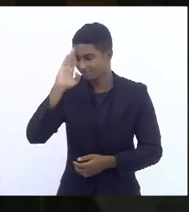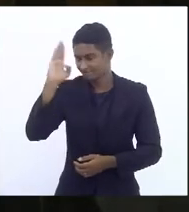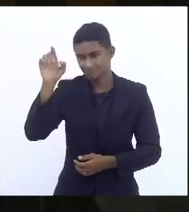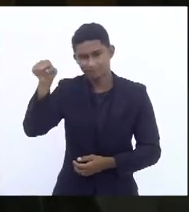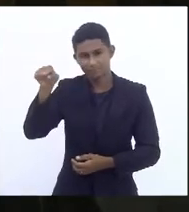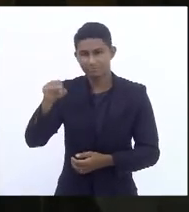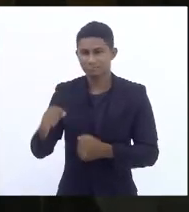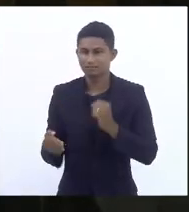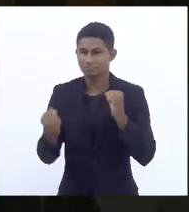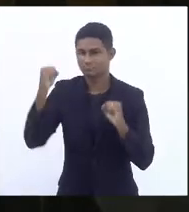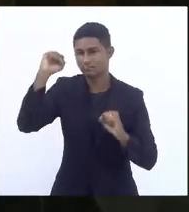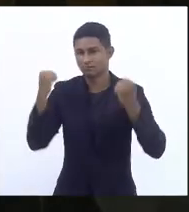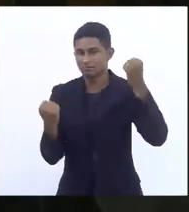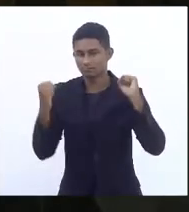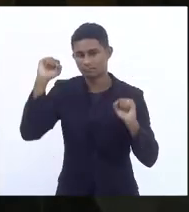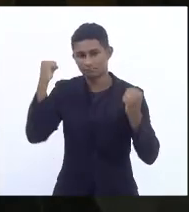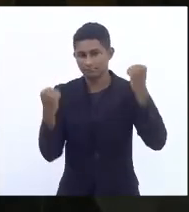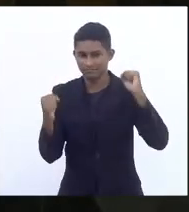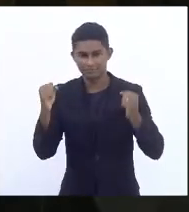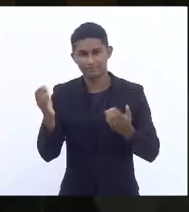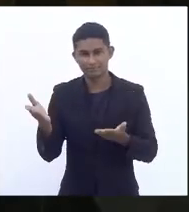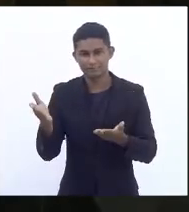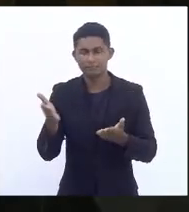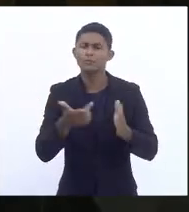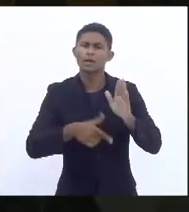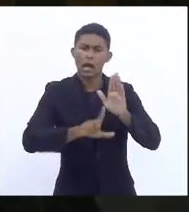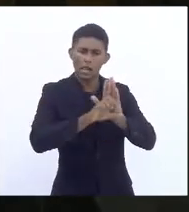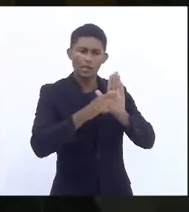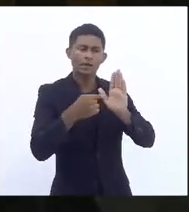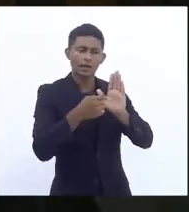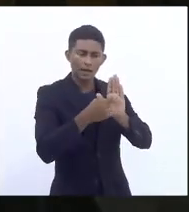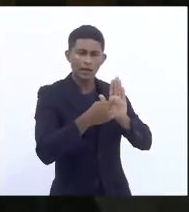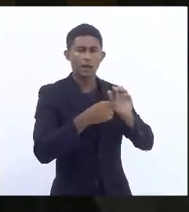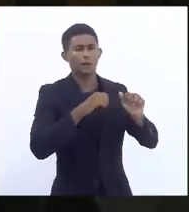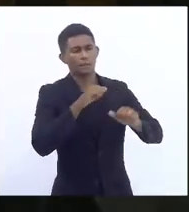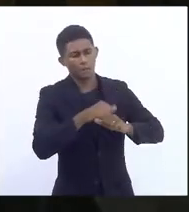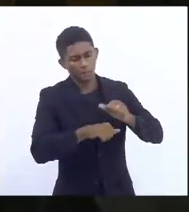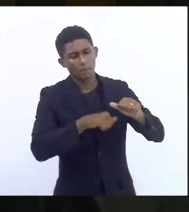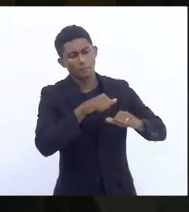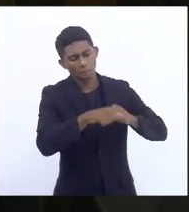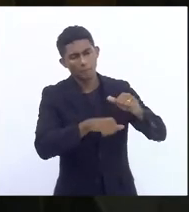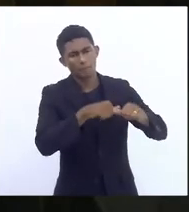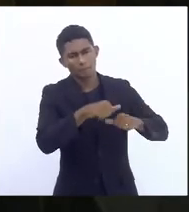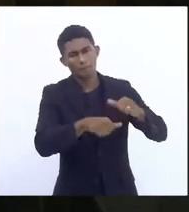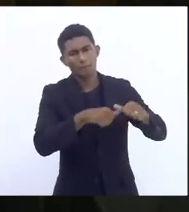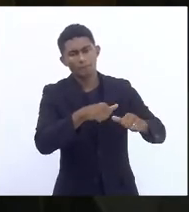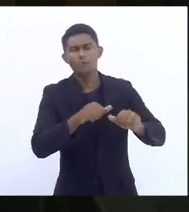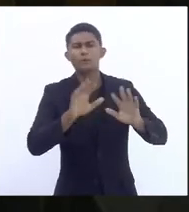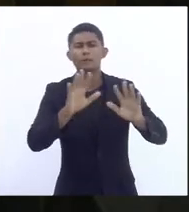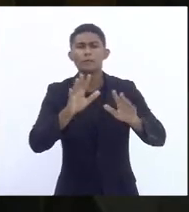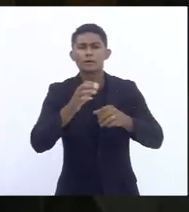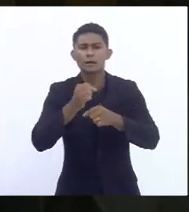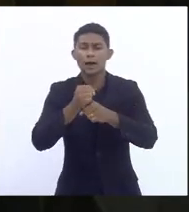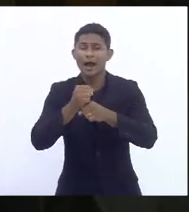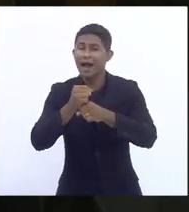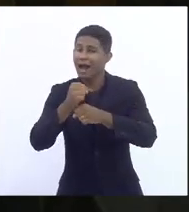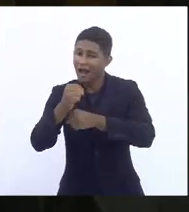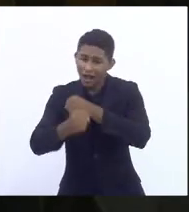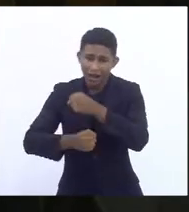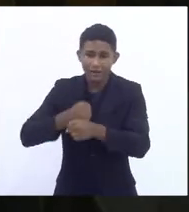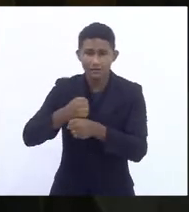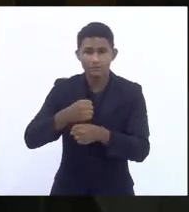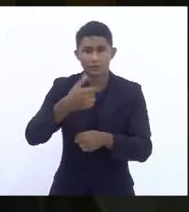lei que vem se renovando, mas que se extingue em 2032, que é a